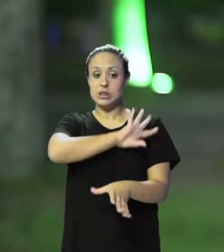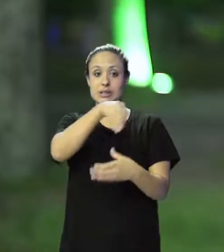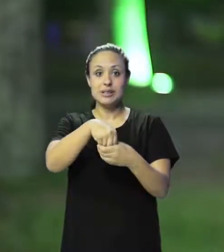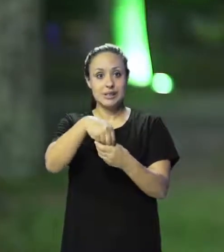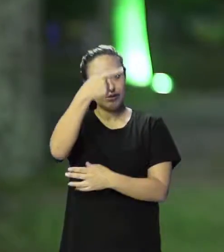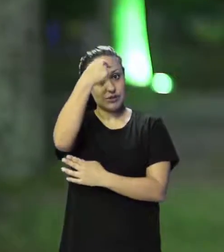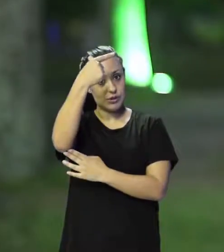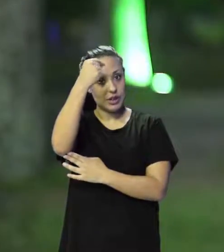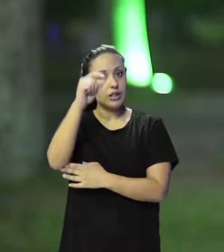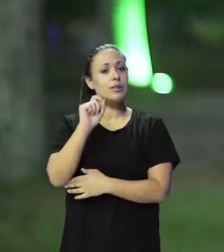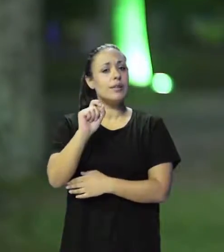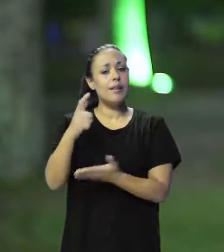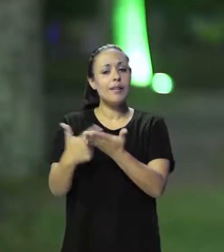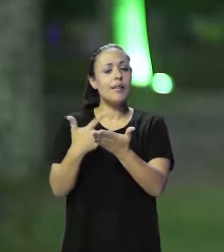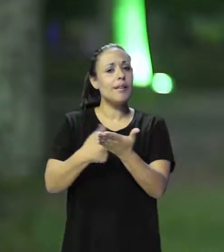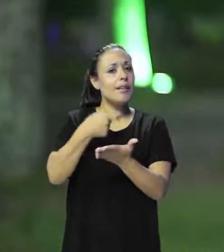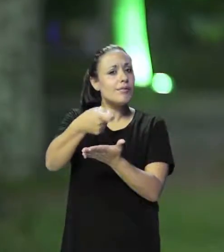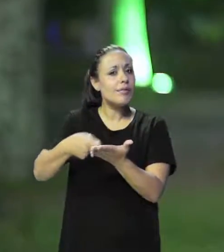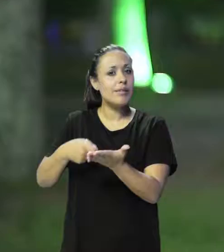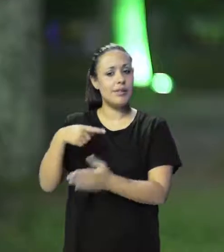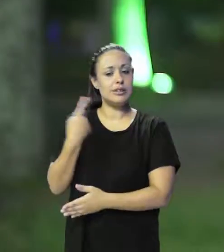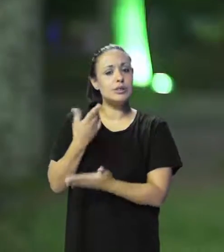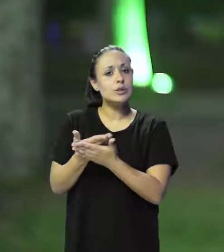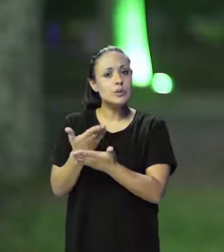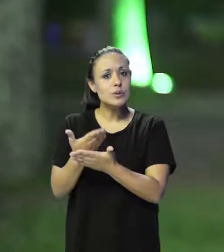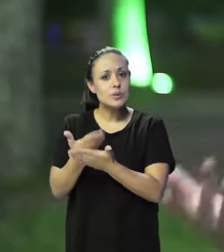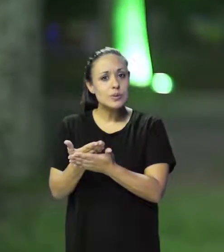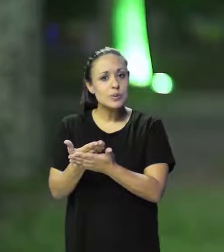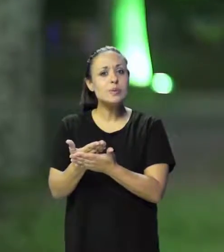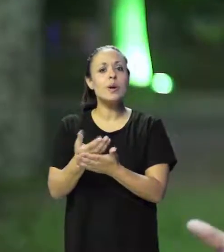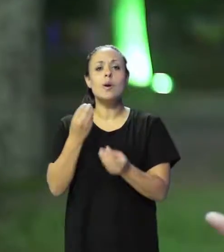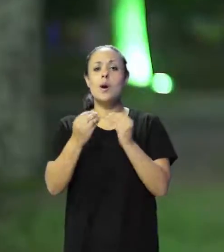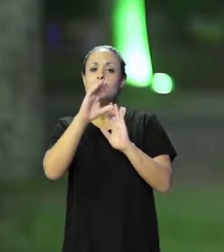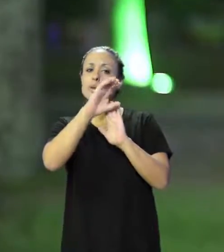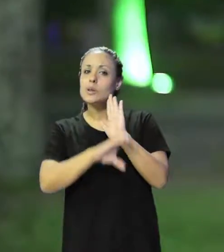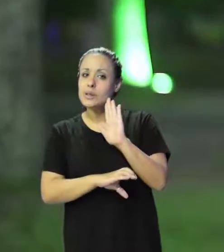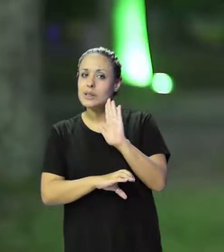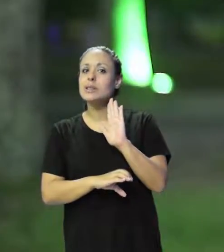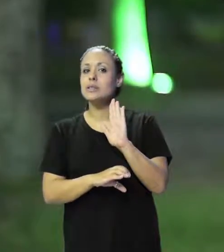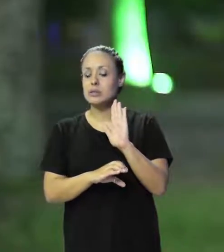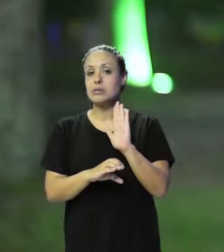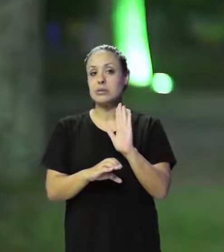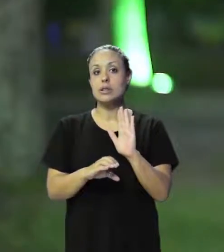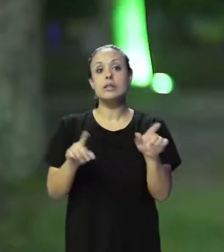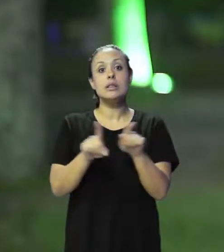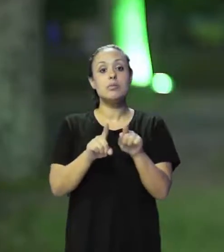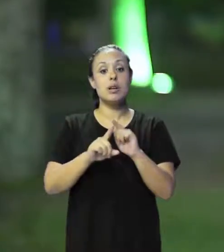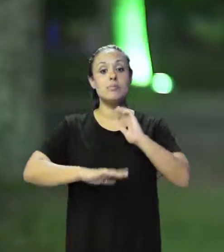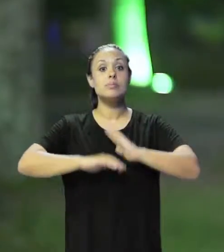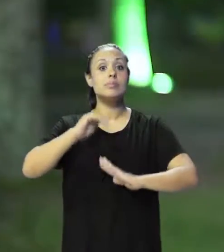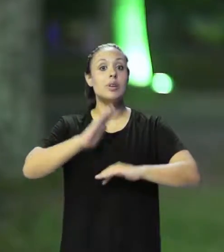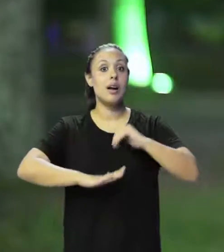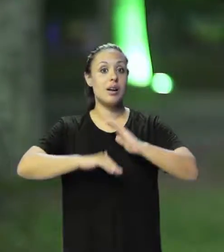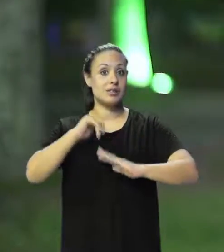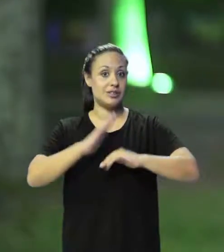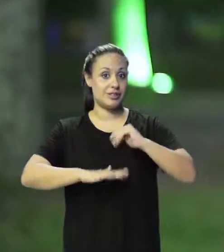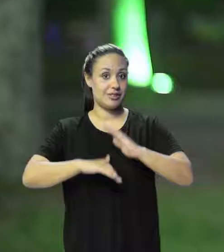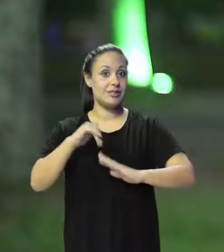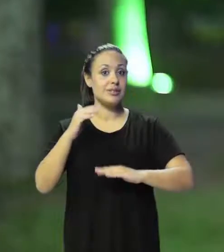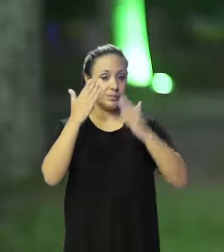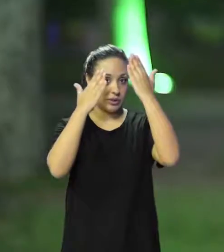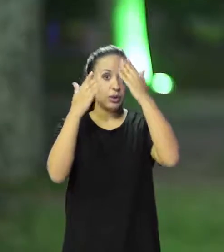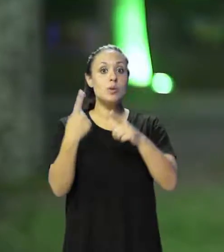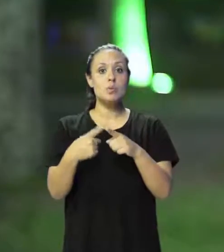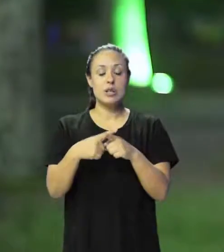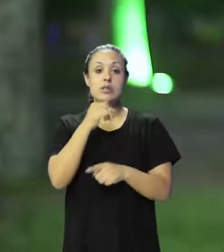das universidades, né? Nos currículos, na forma como a gente estuda, que autores a gente estuda, que pessoas a gente acessa e também